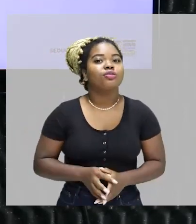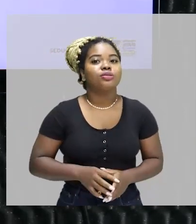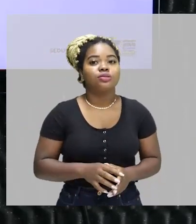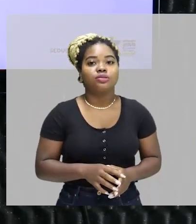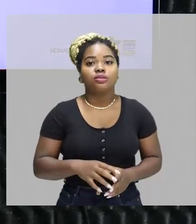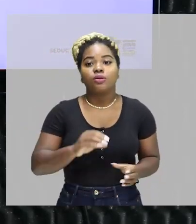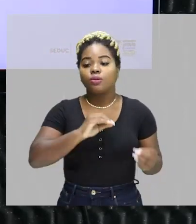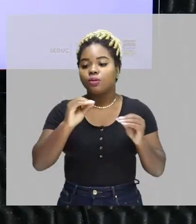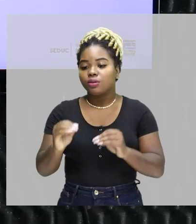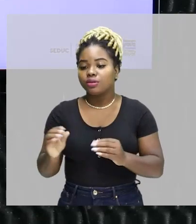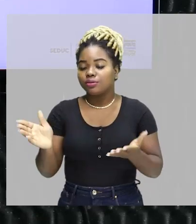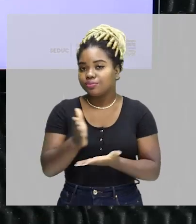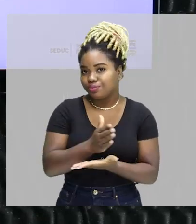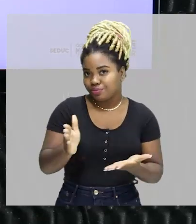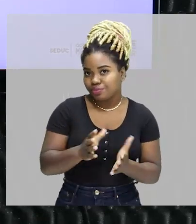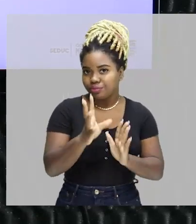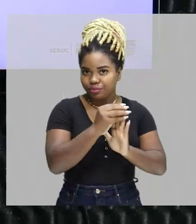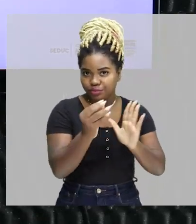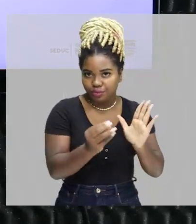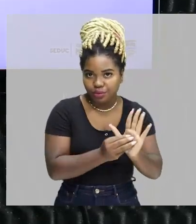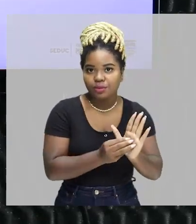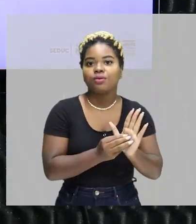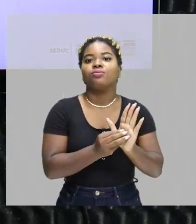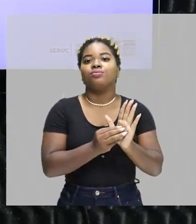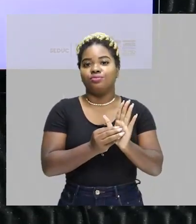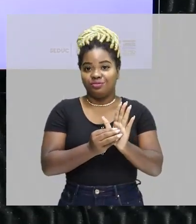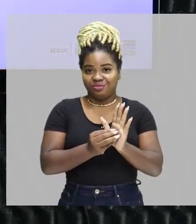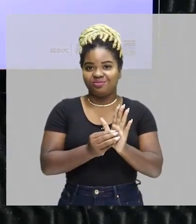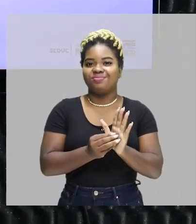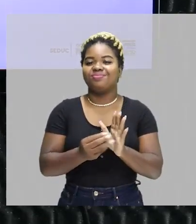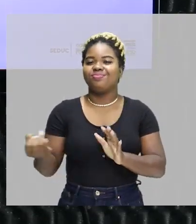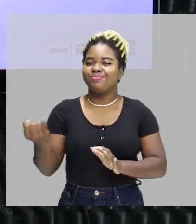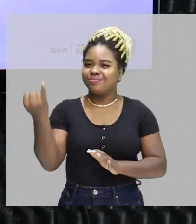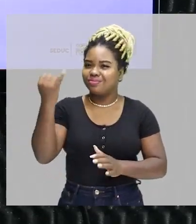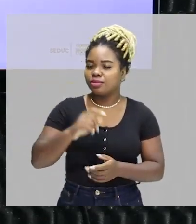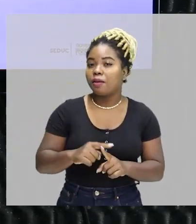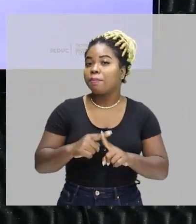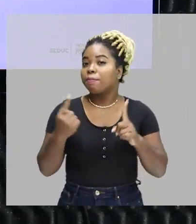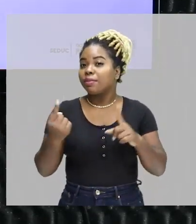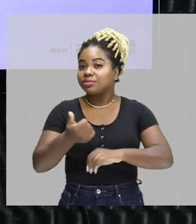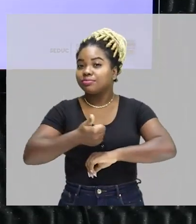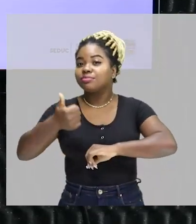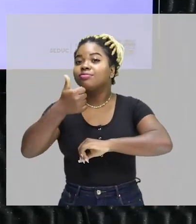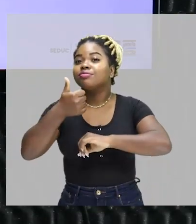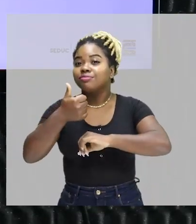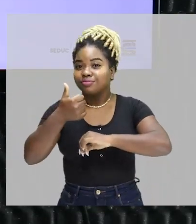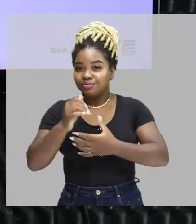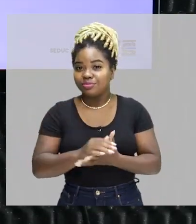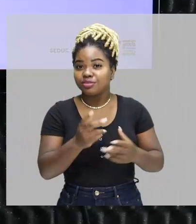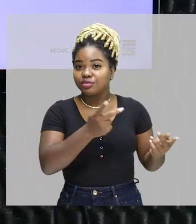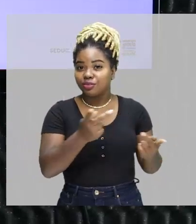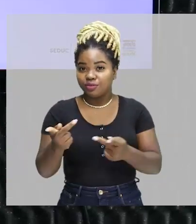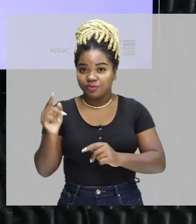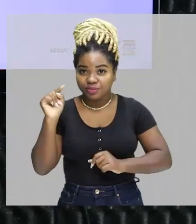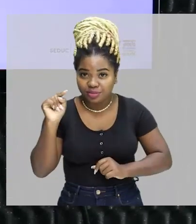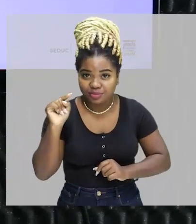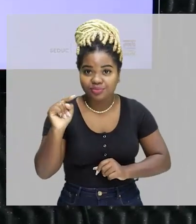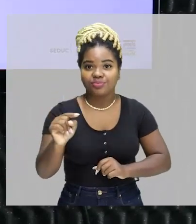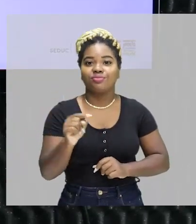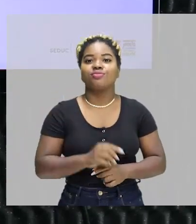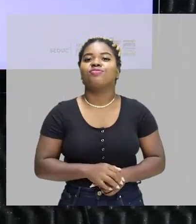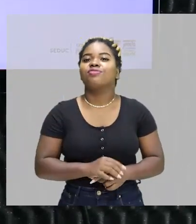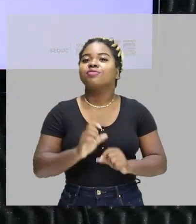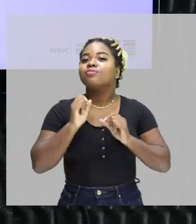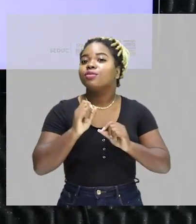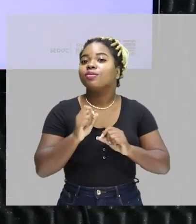nossa área de conhecimento. Mas primeiro eu quero te convidar a passear pelo nosso conteúdo em geral da plataforma Gonçalves